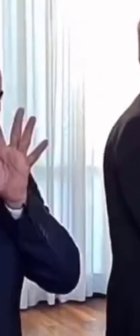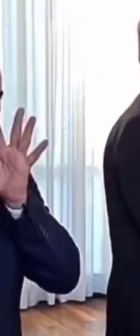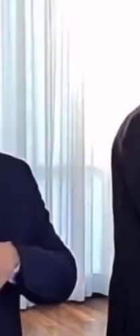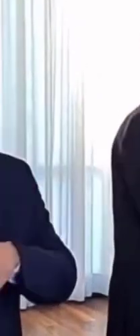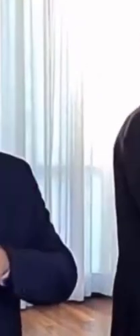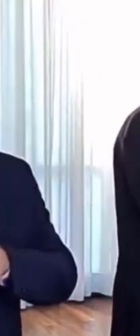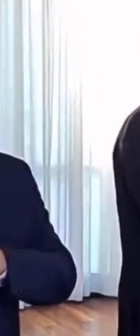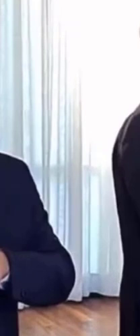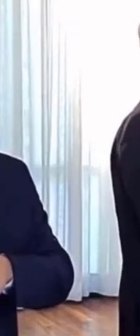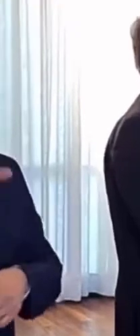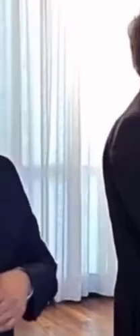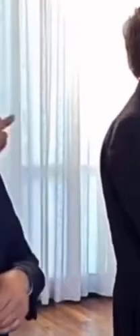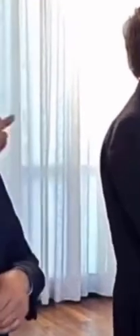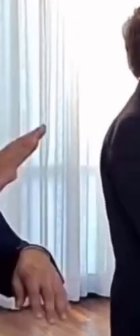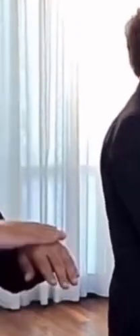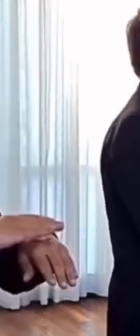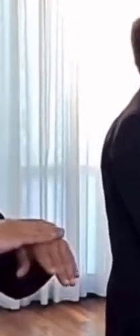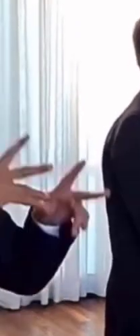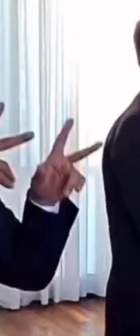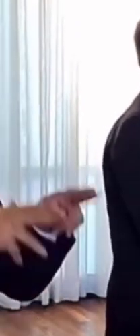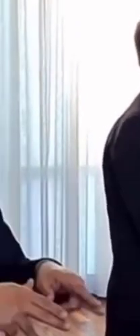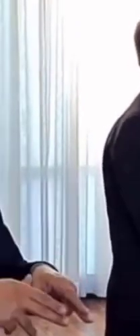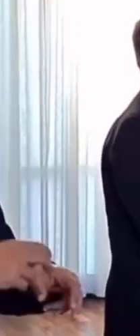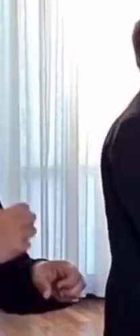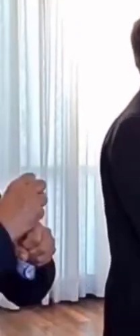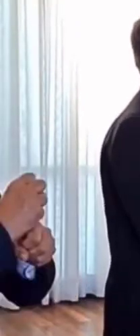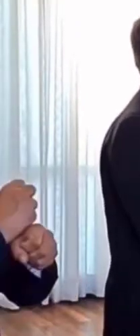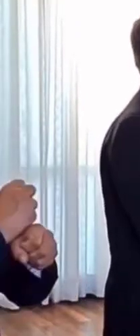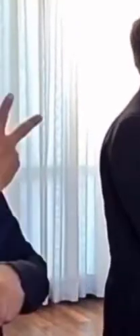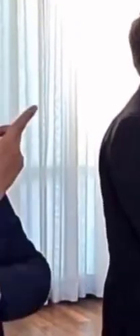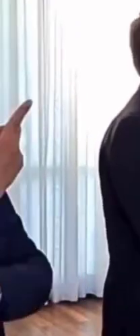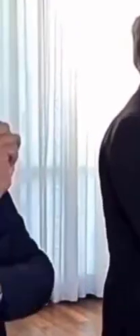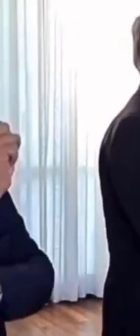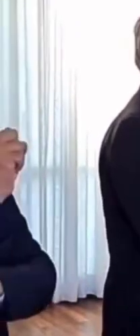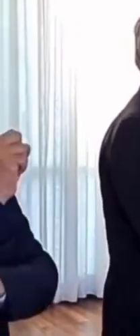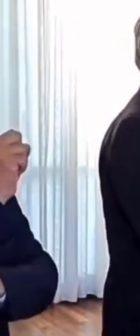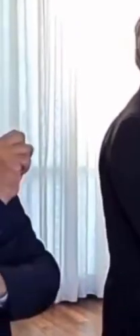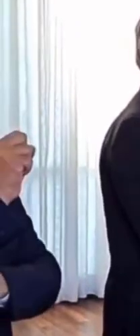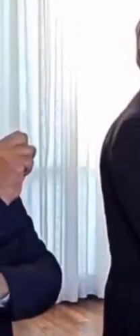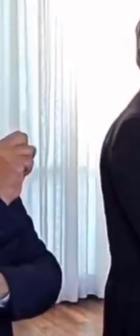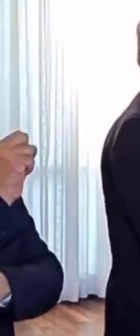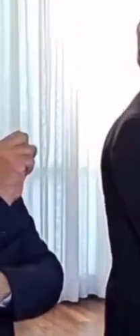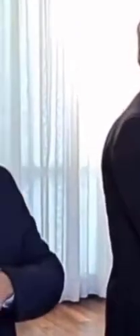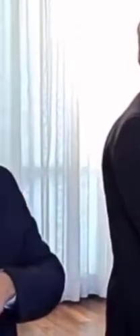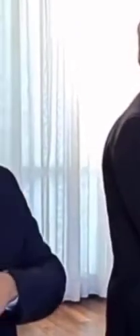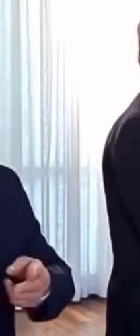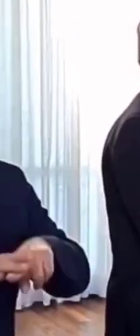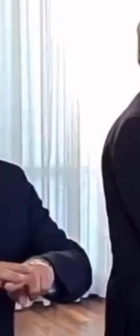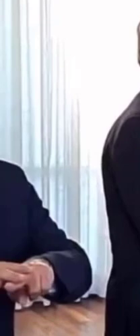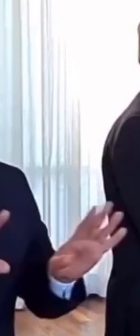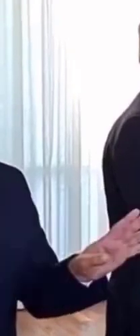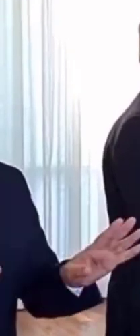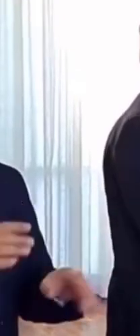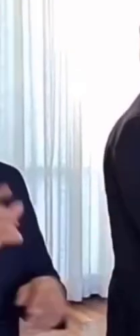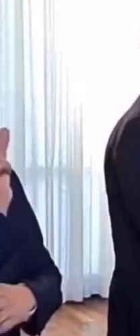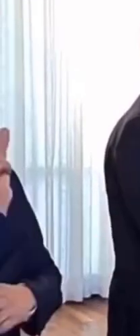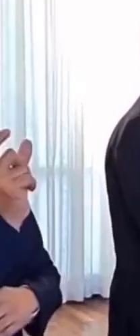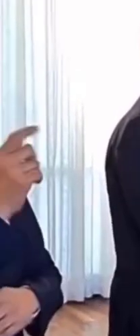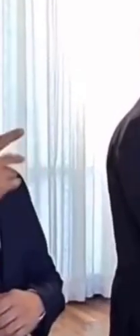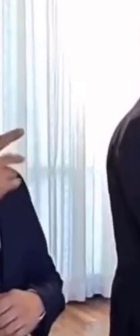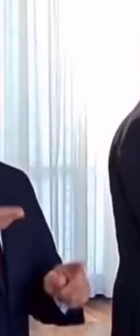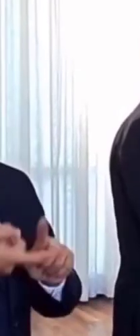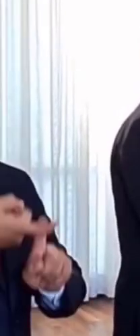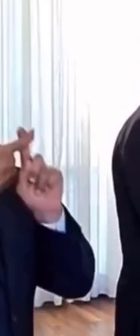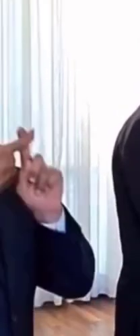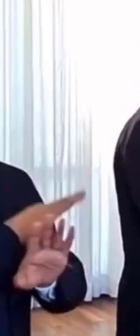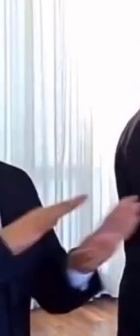não, eles estão dentro d'água. E dentro d'água, pouca coisa vai sobrar. O peixe come, não sei se tem piranha